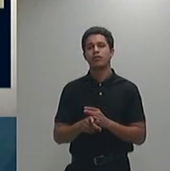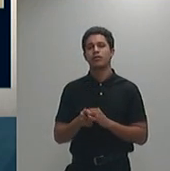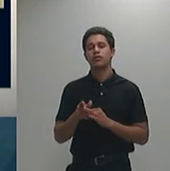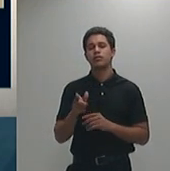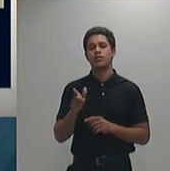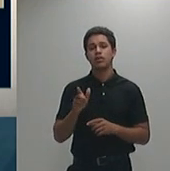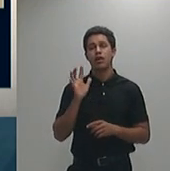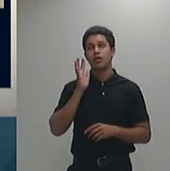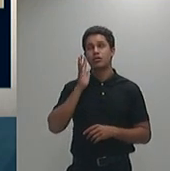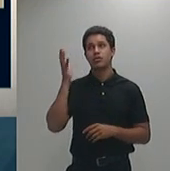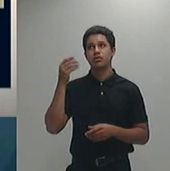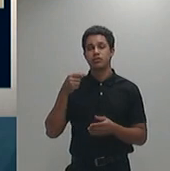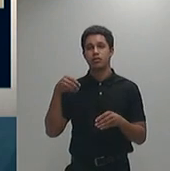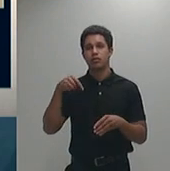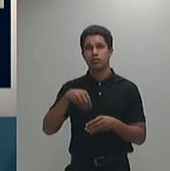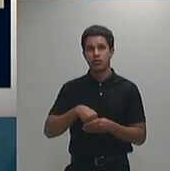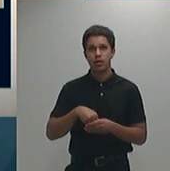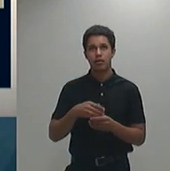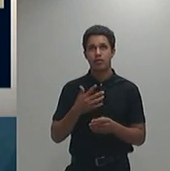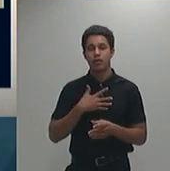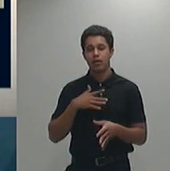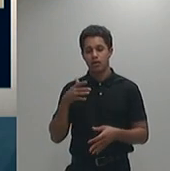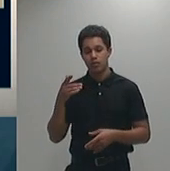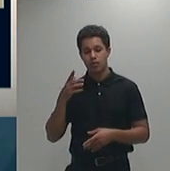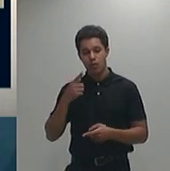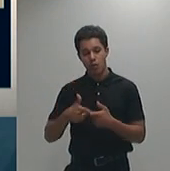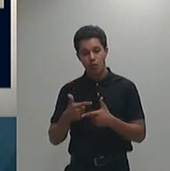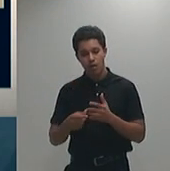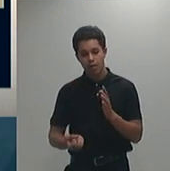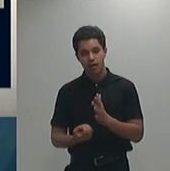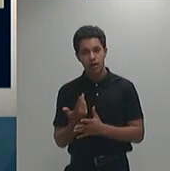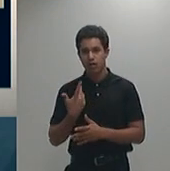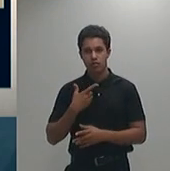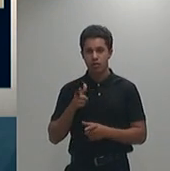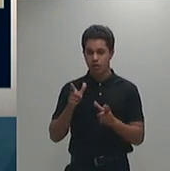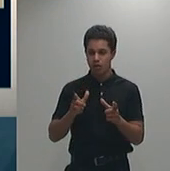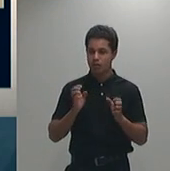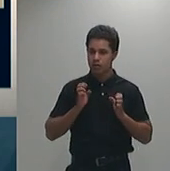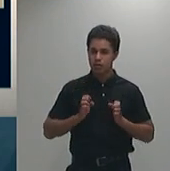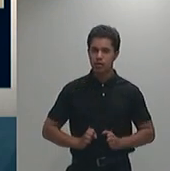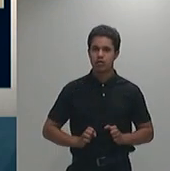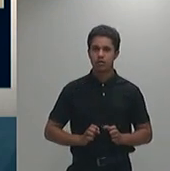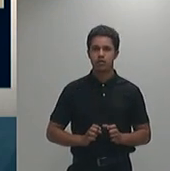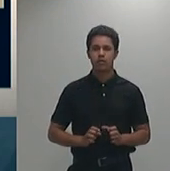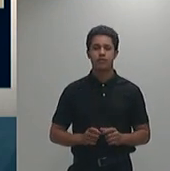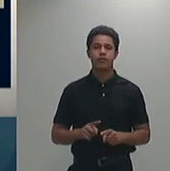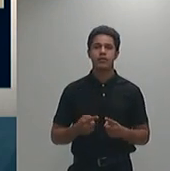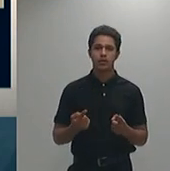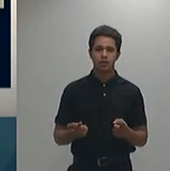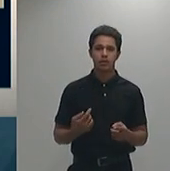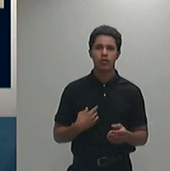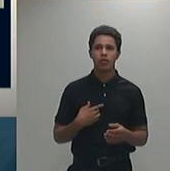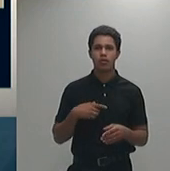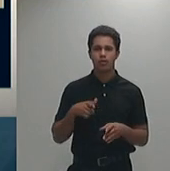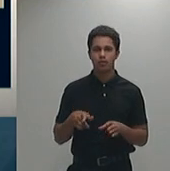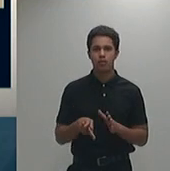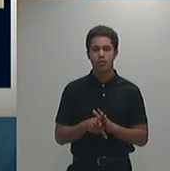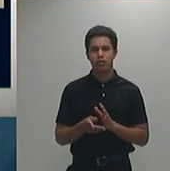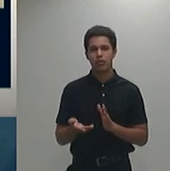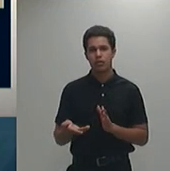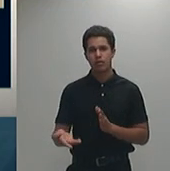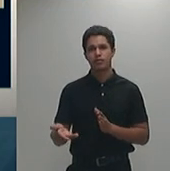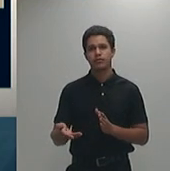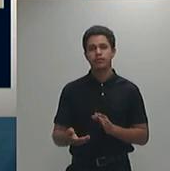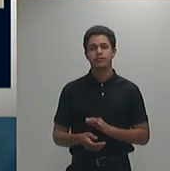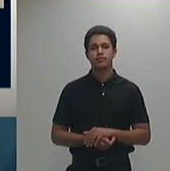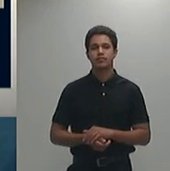interna para o impasse criado não é objeto de disciplina regulamentar cabível Portanto o presente incidente no item duas eu